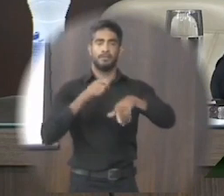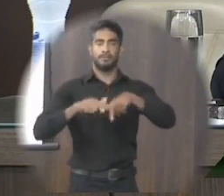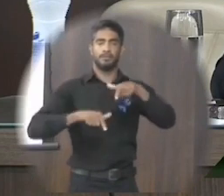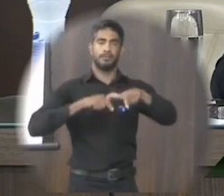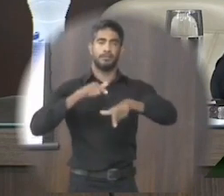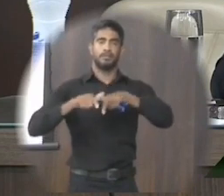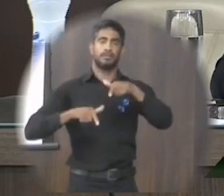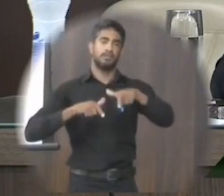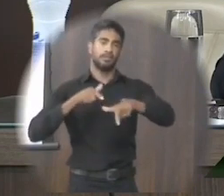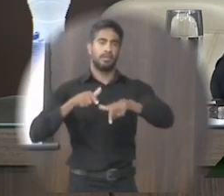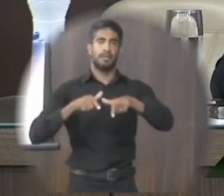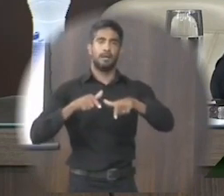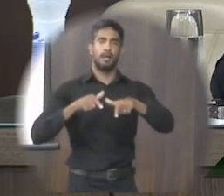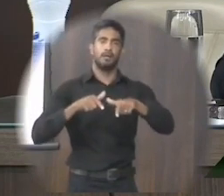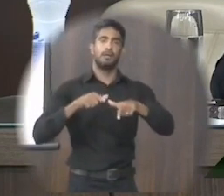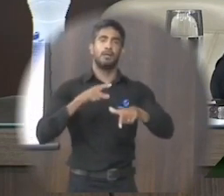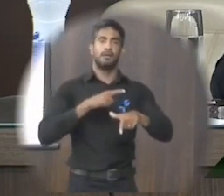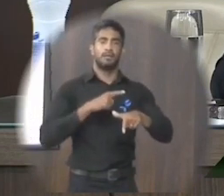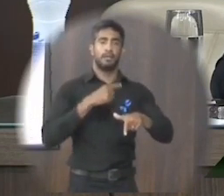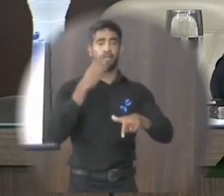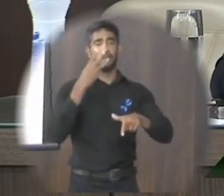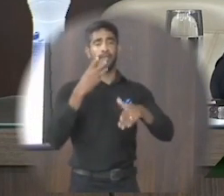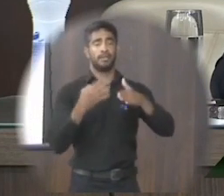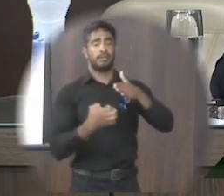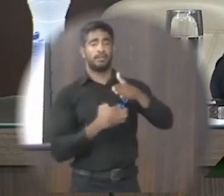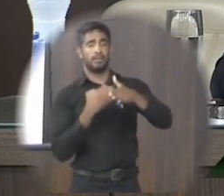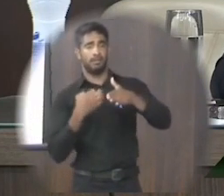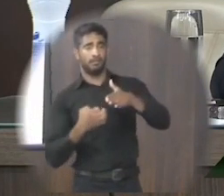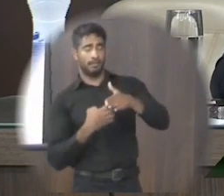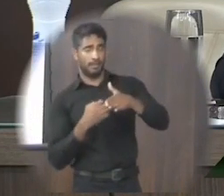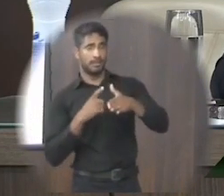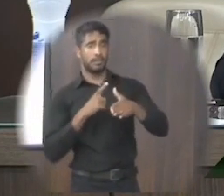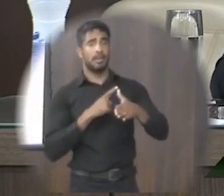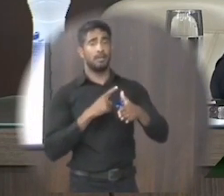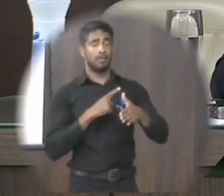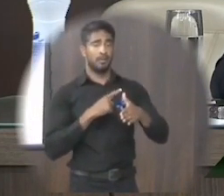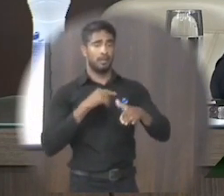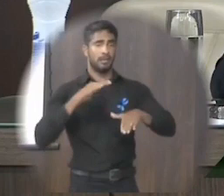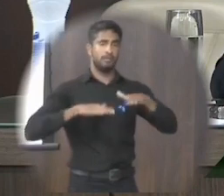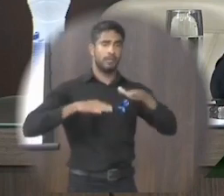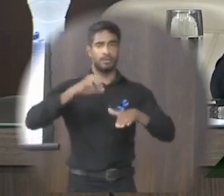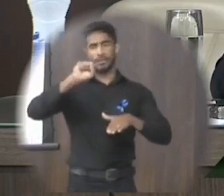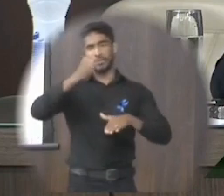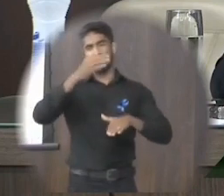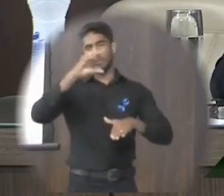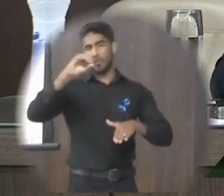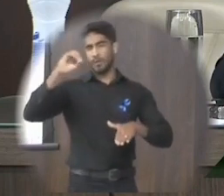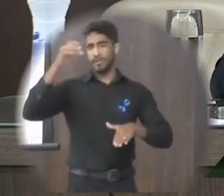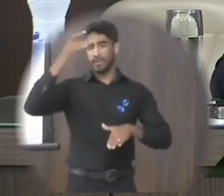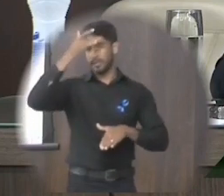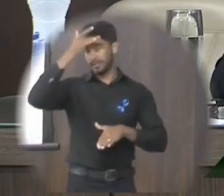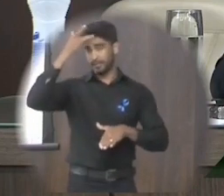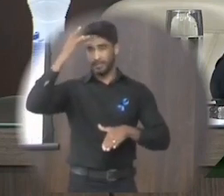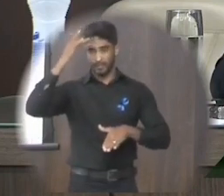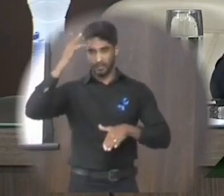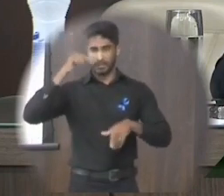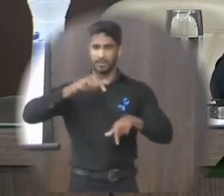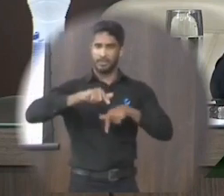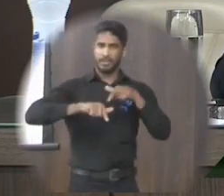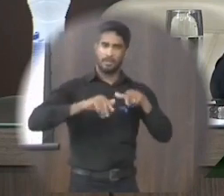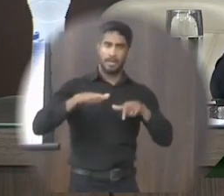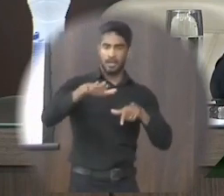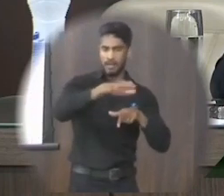serviços, proprietário de 3 empresas e conta com média de 800 colaboradores. Atua também no ramo da